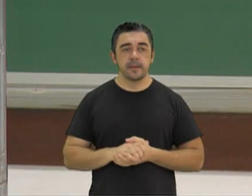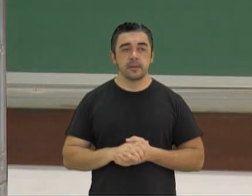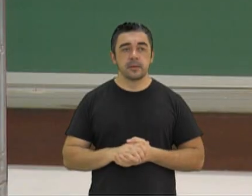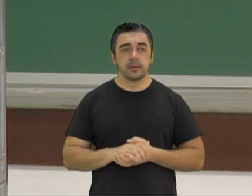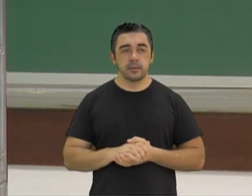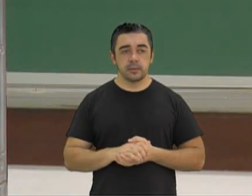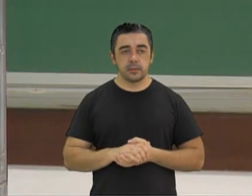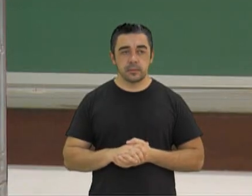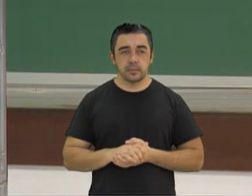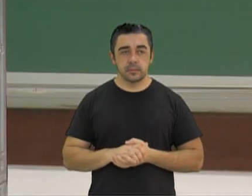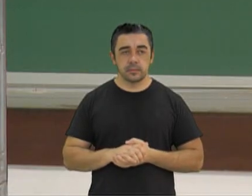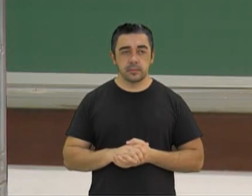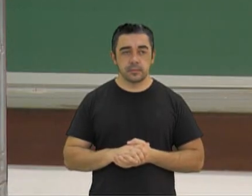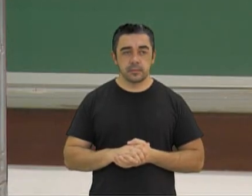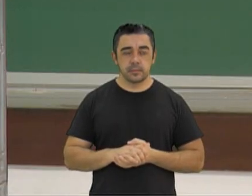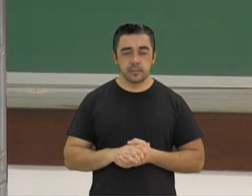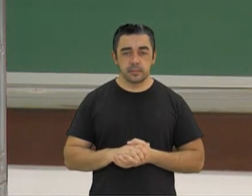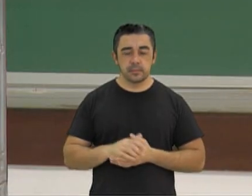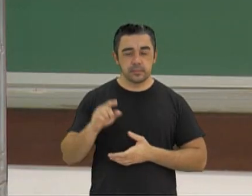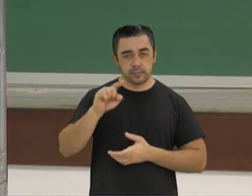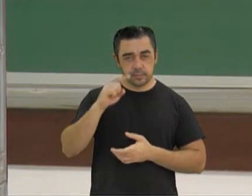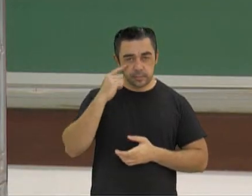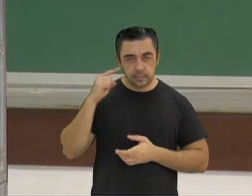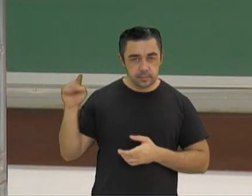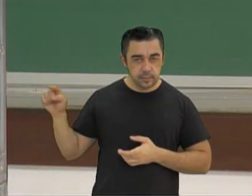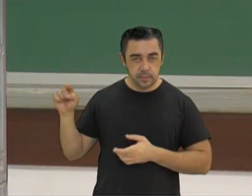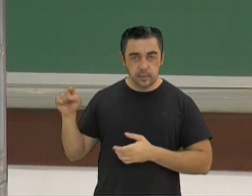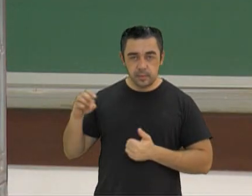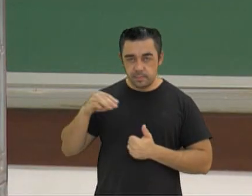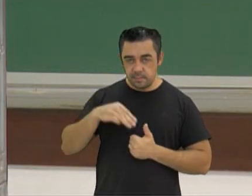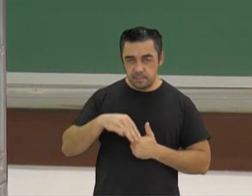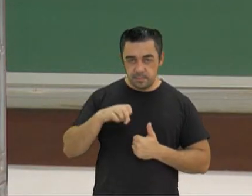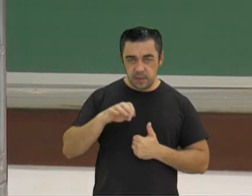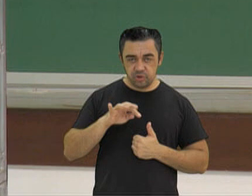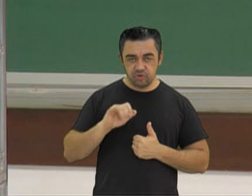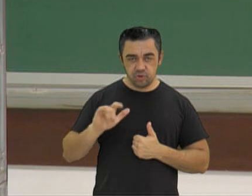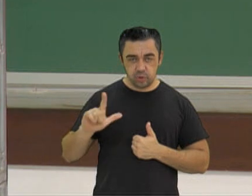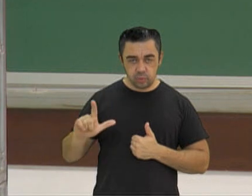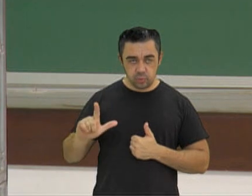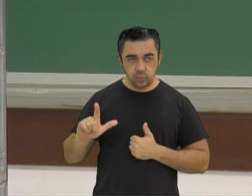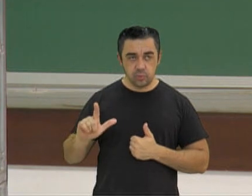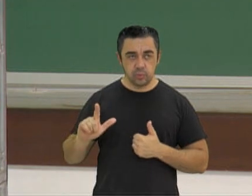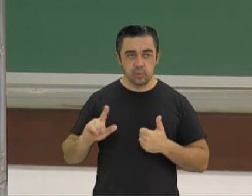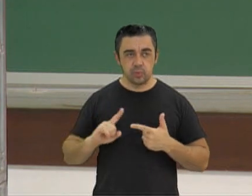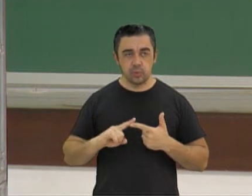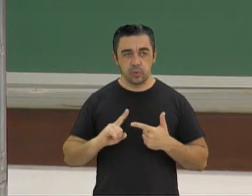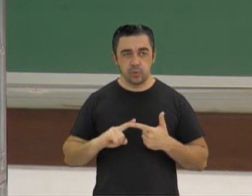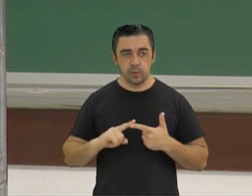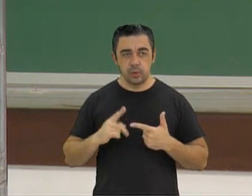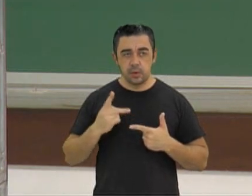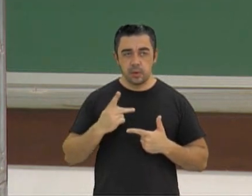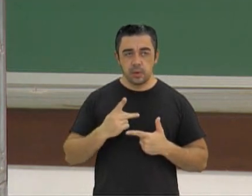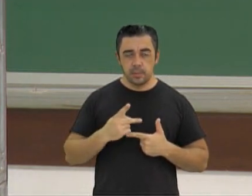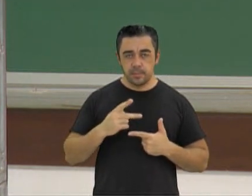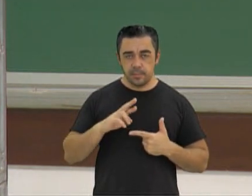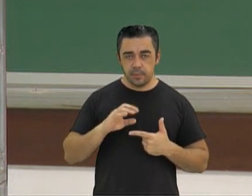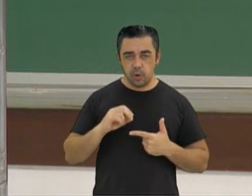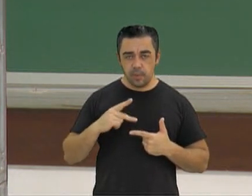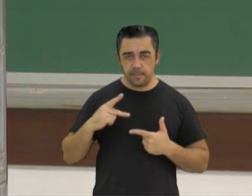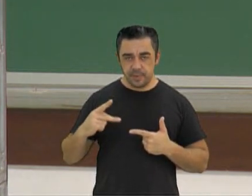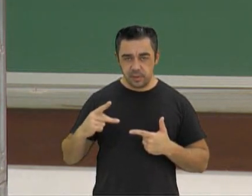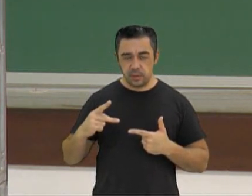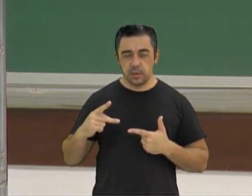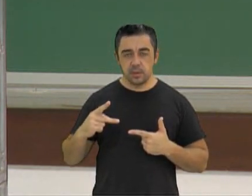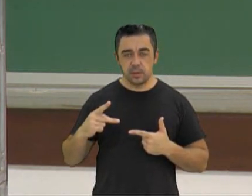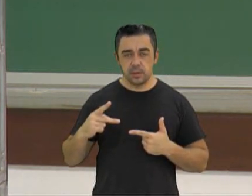lá, ramificação, radical metil, então é o metil, prop 3